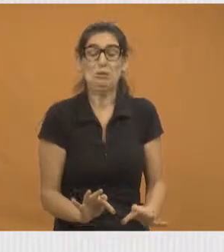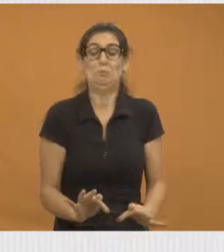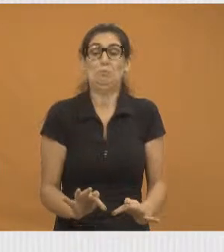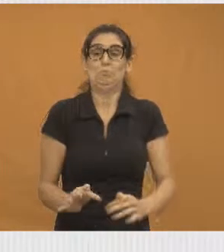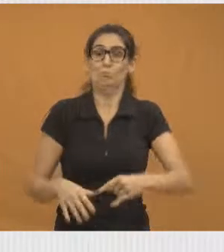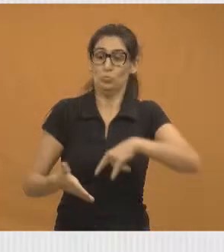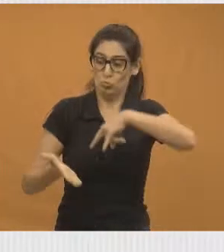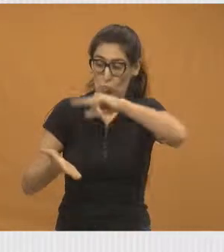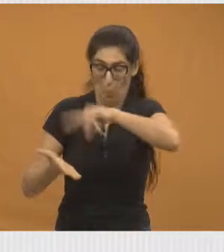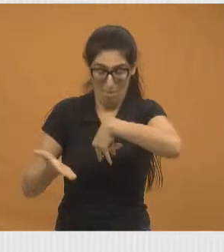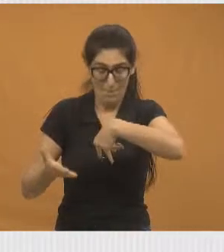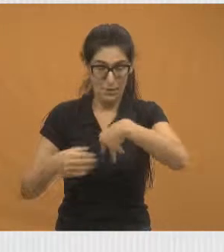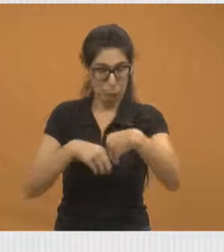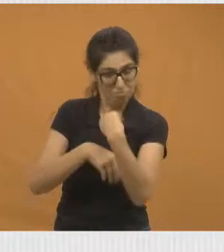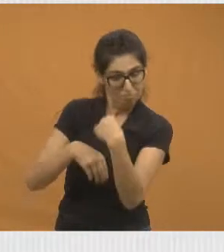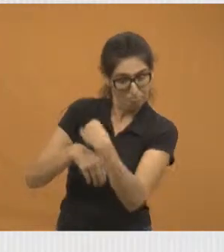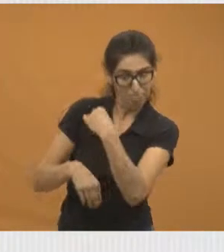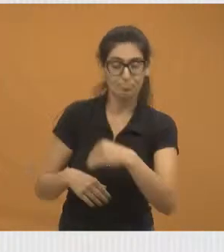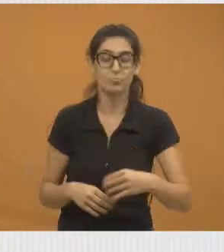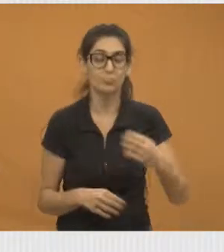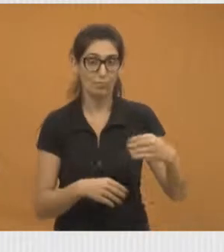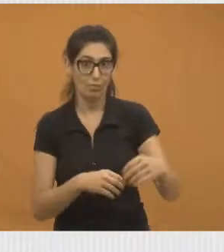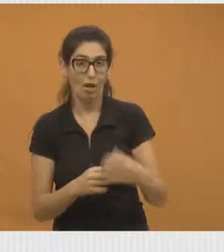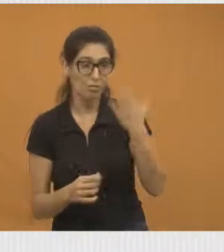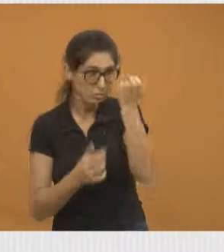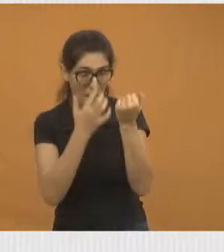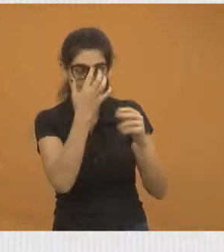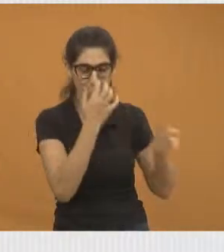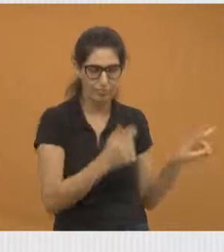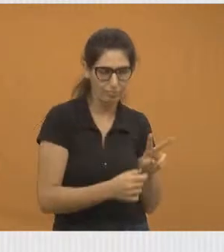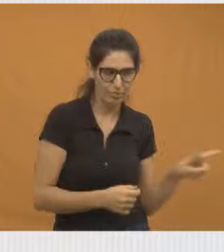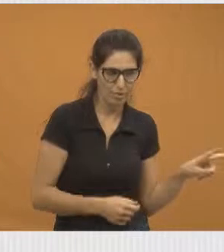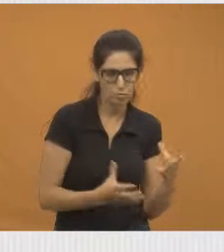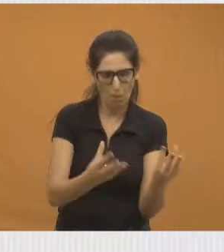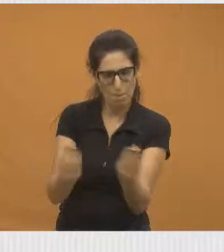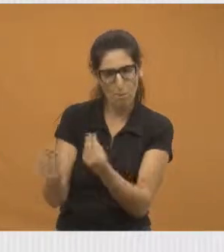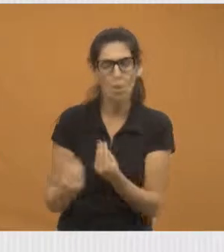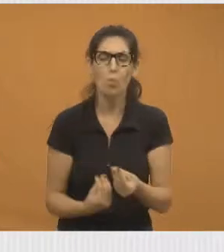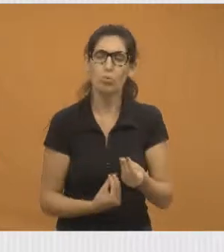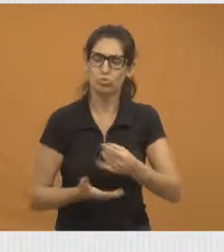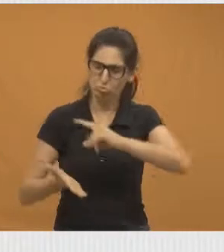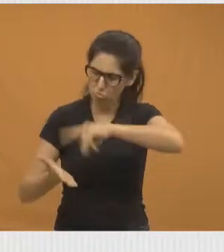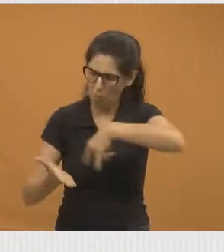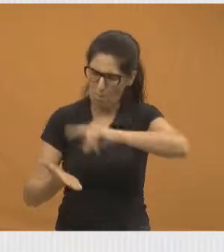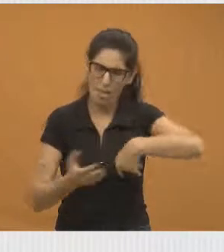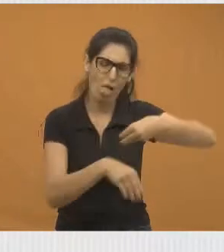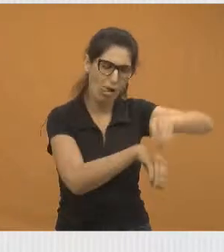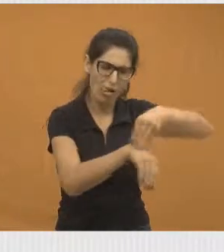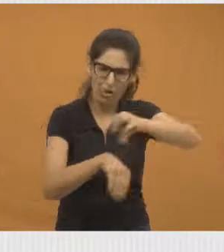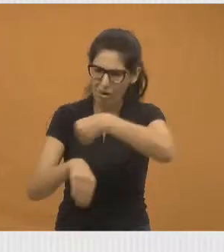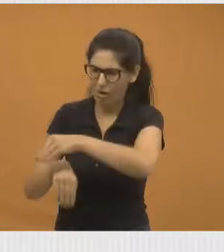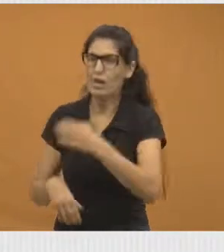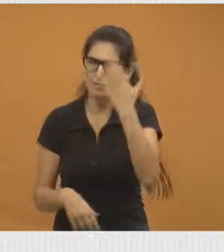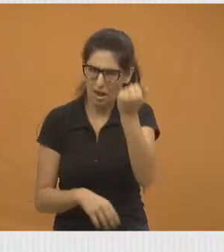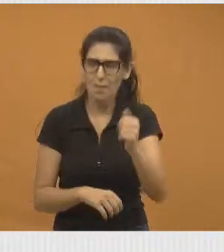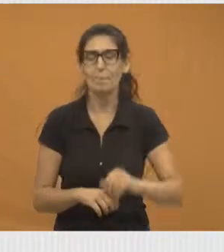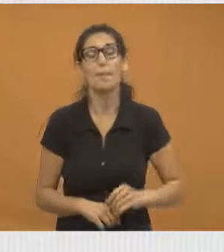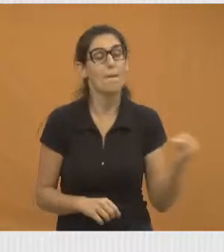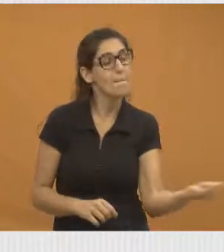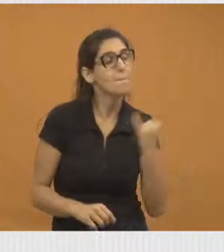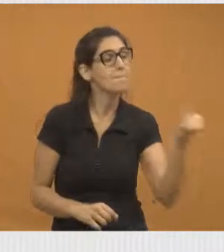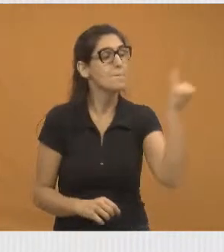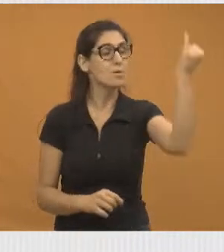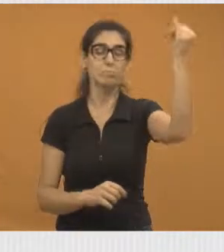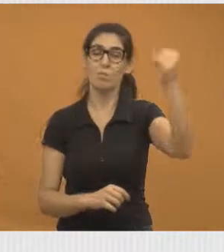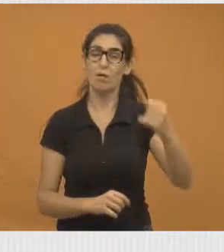que não é só meu tenho certeza que vários vereadores aqui fazer esse pedido isso não importa importa que a população receba bem